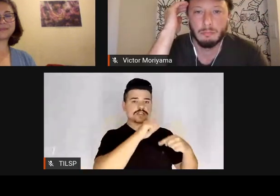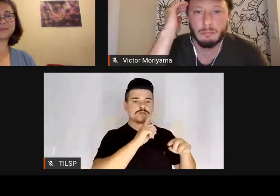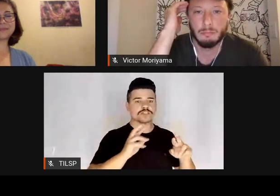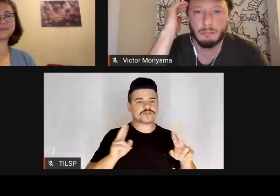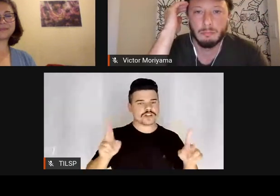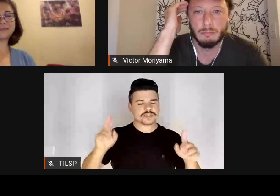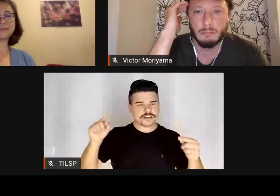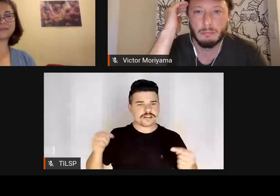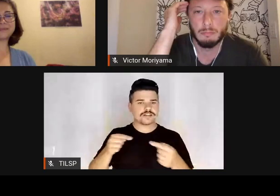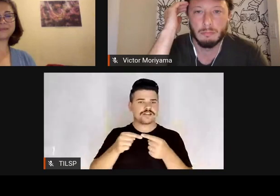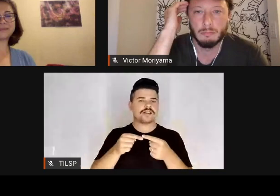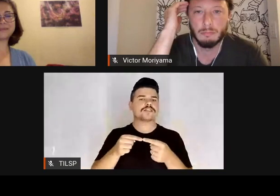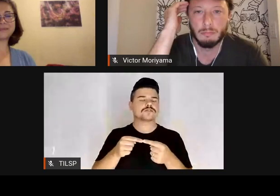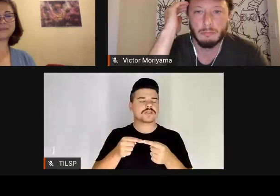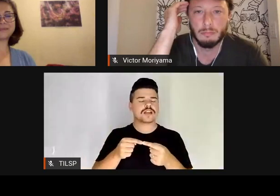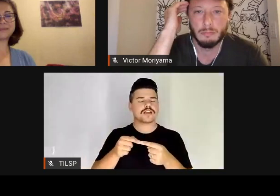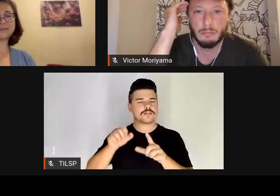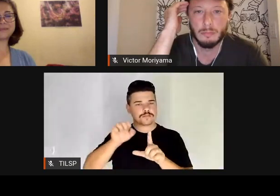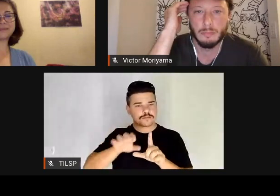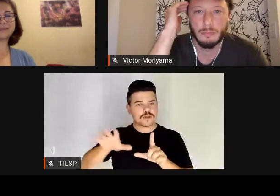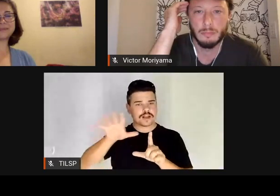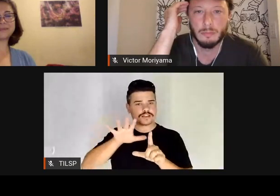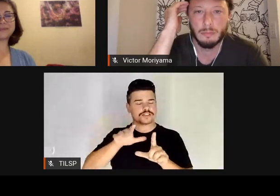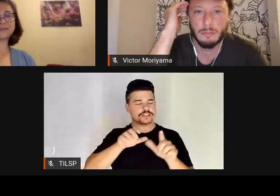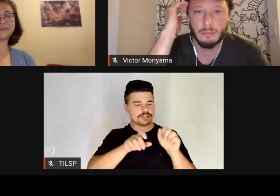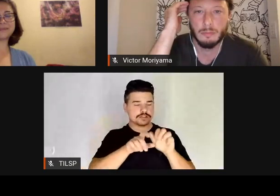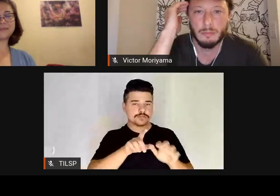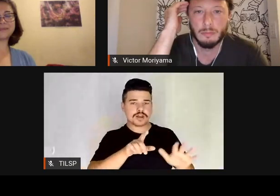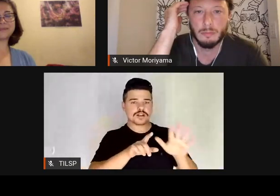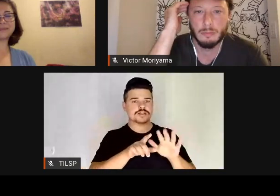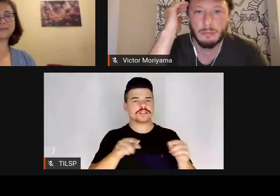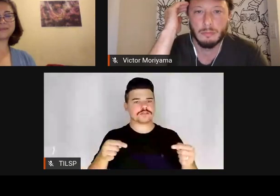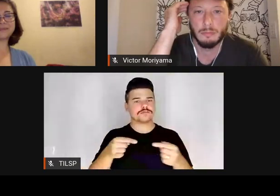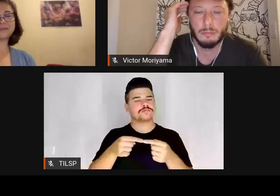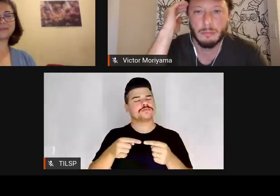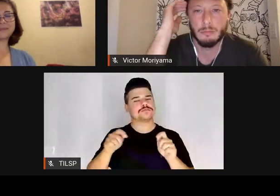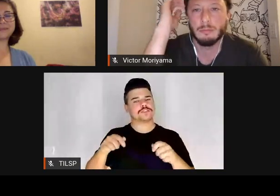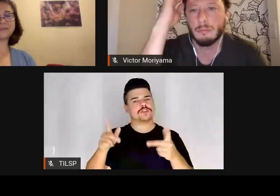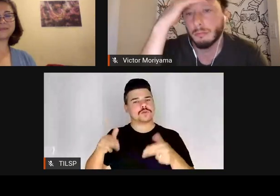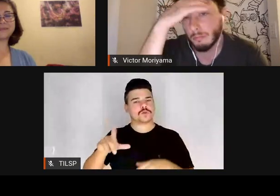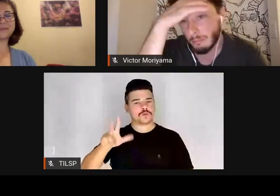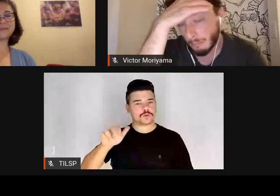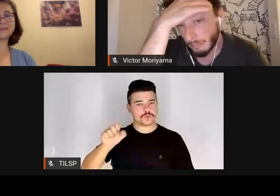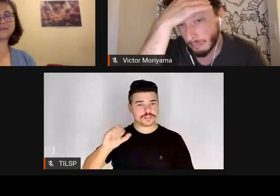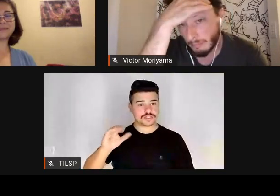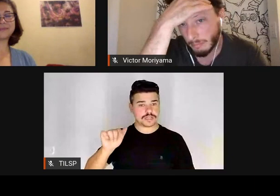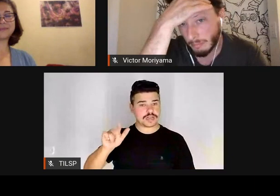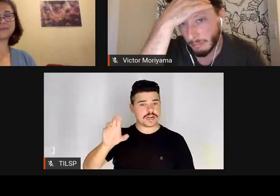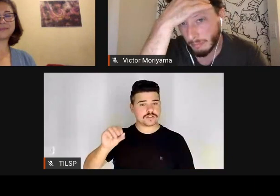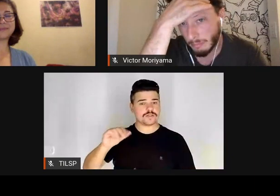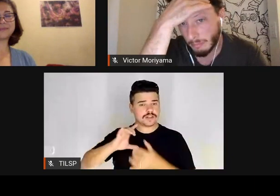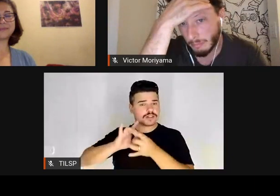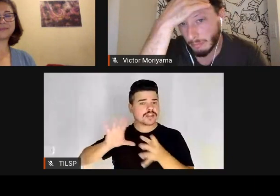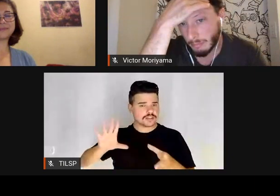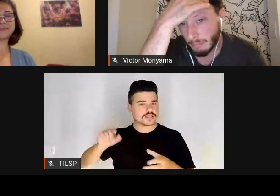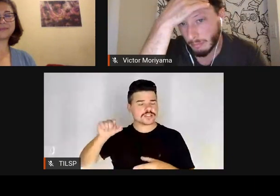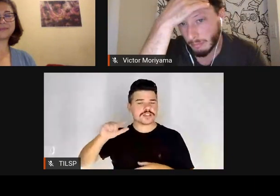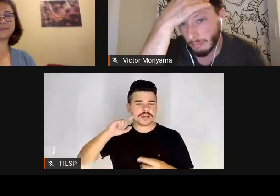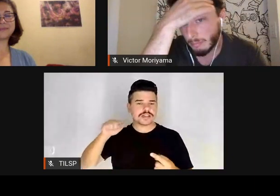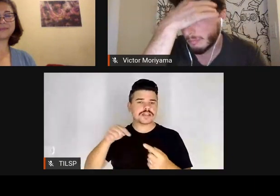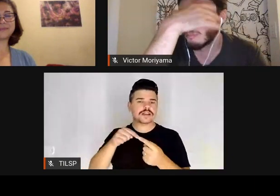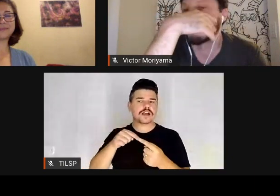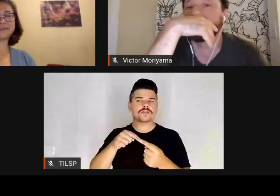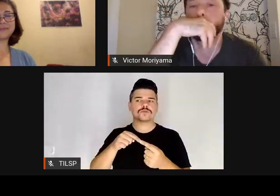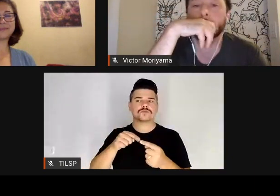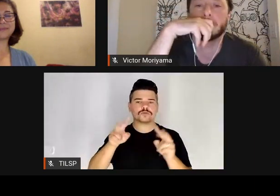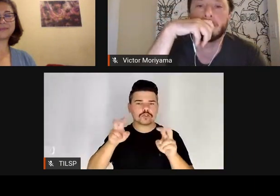ligadas à imagem, né? E com a mensagem que o Luiz Carlos deixa, ligado um pouco a essa questão do futuro